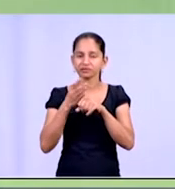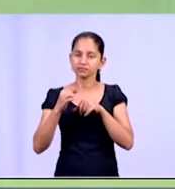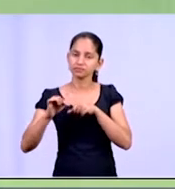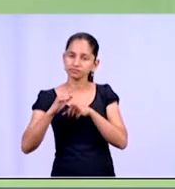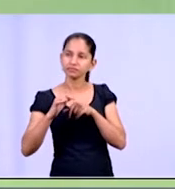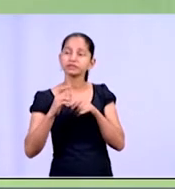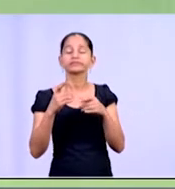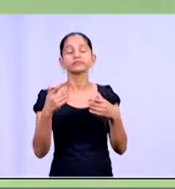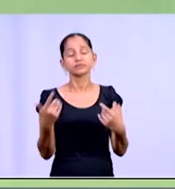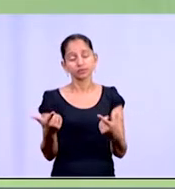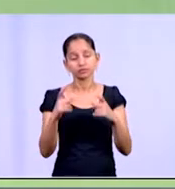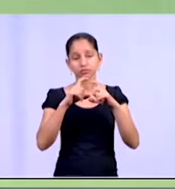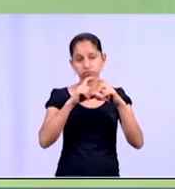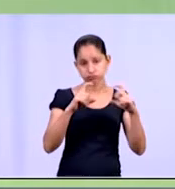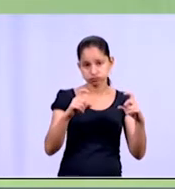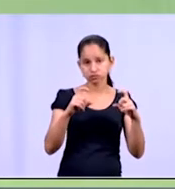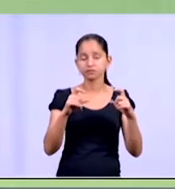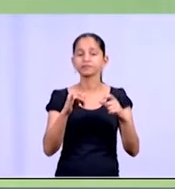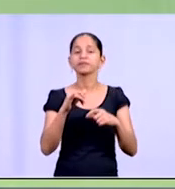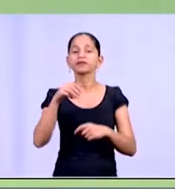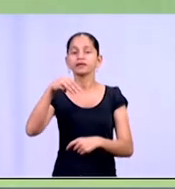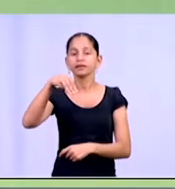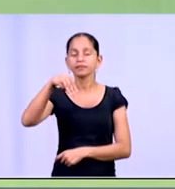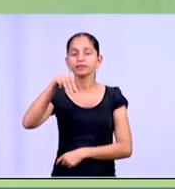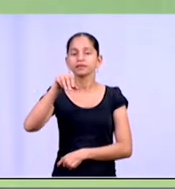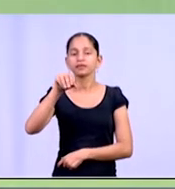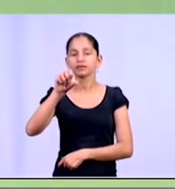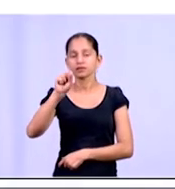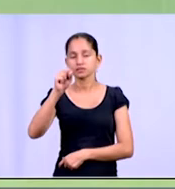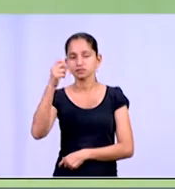Essa placa-mãe, o MS4,